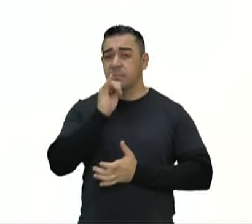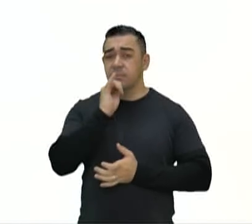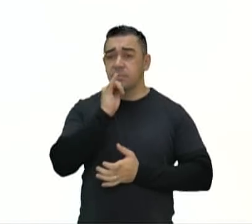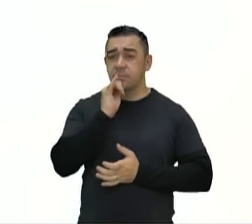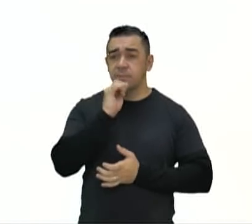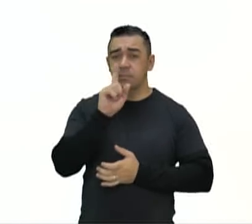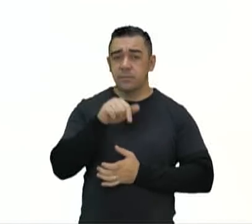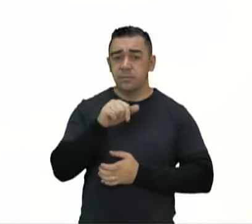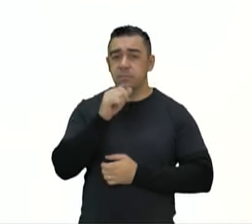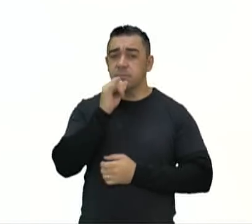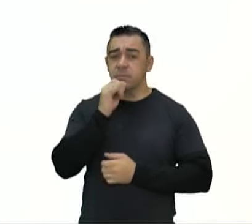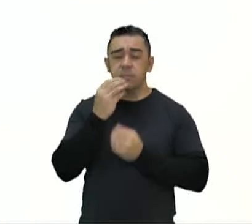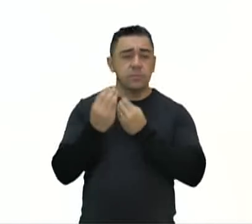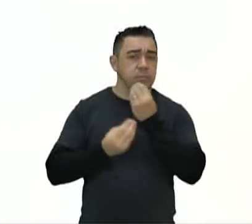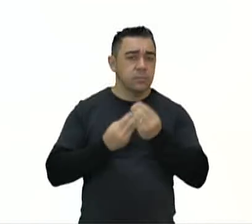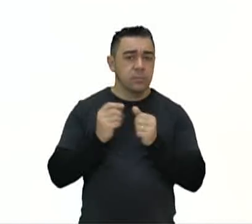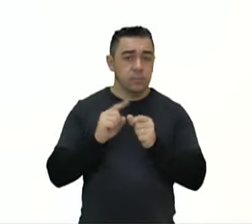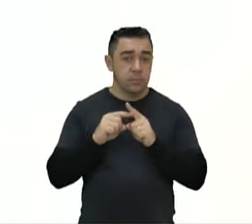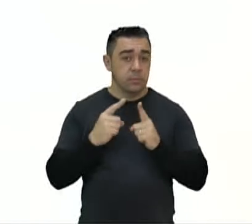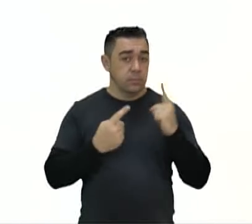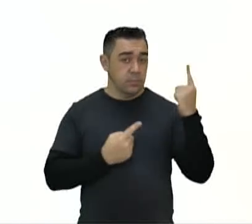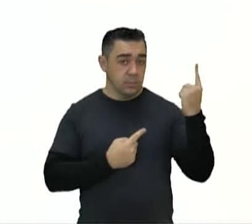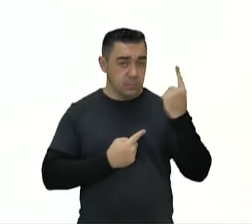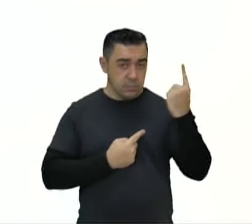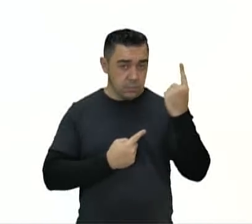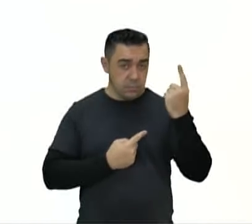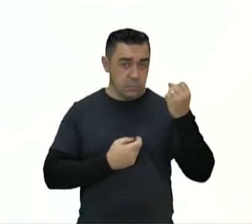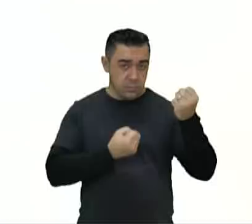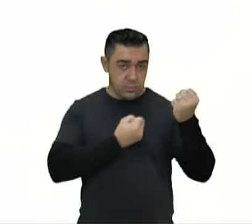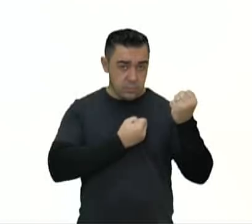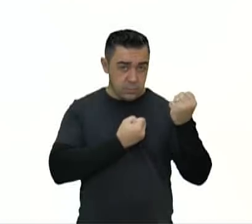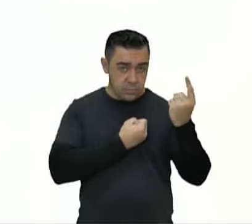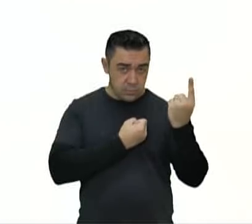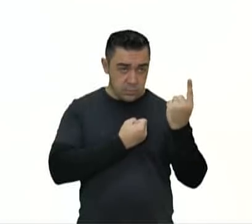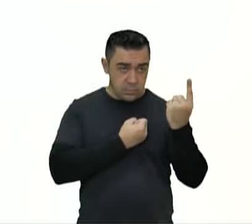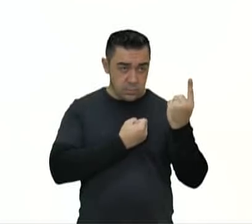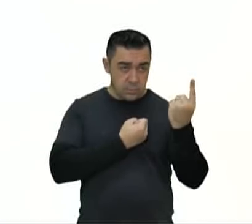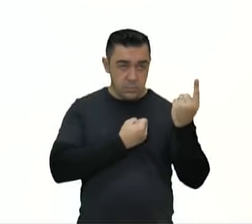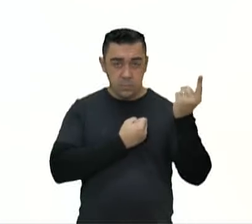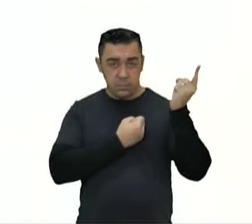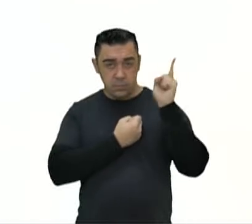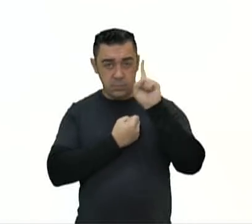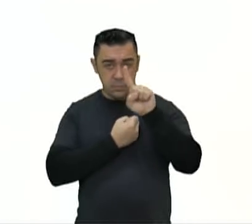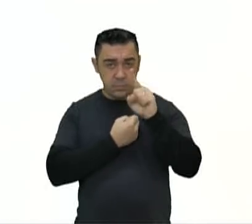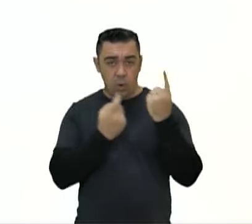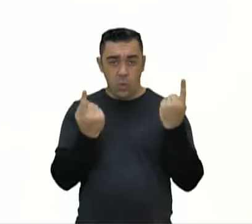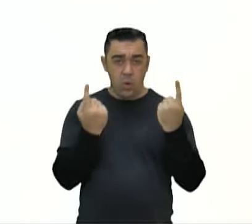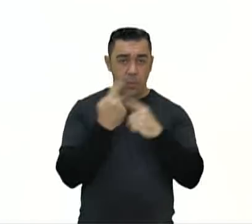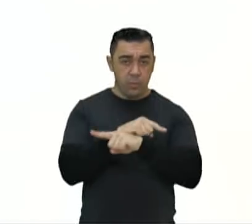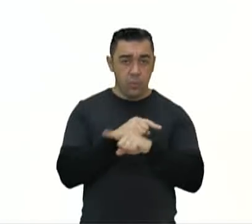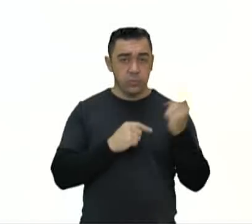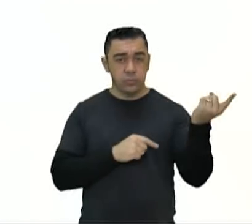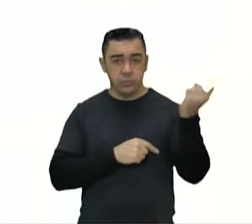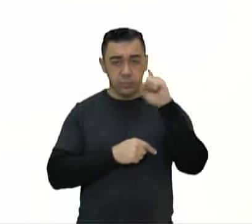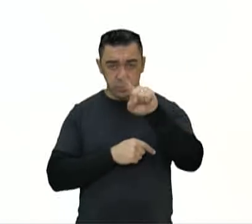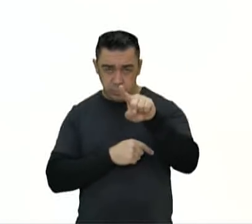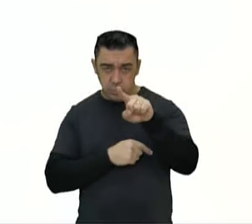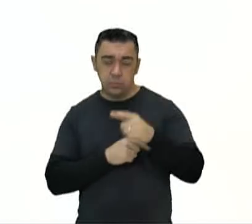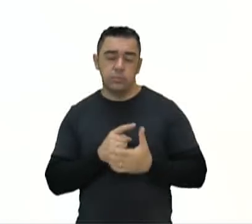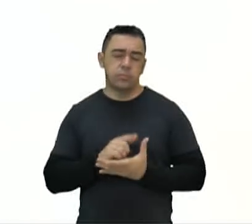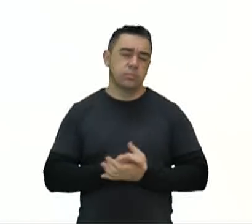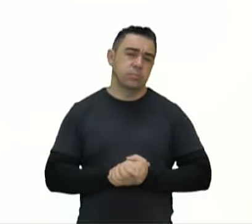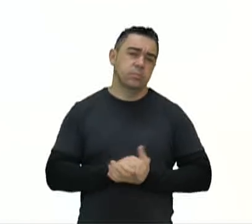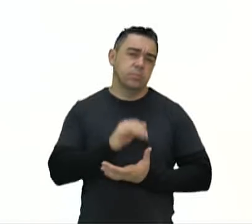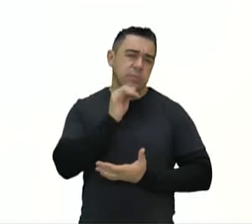calculada somando-se o primeiro número ao oposto do segundo. Então, para